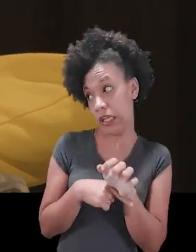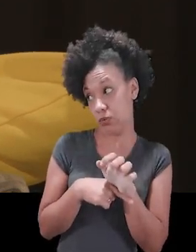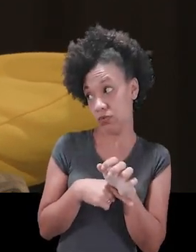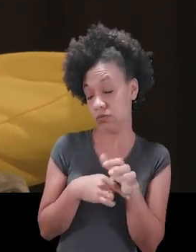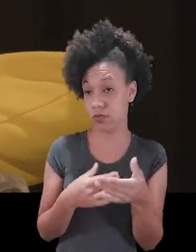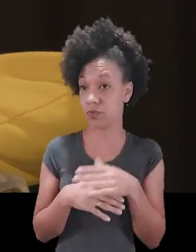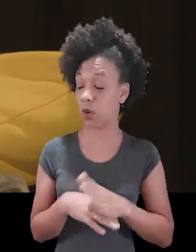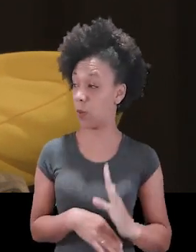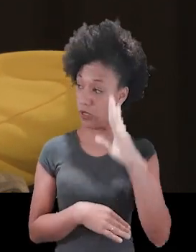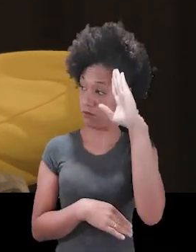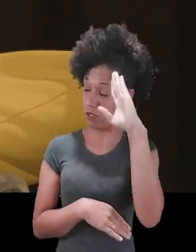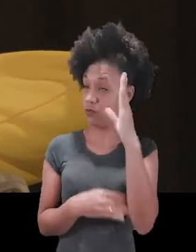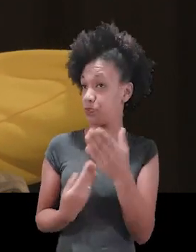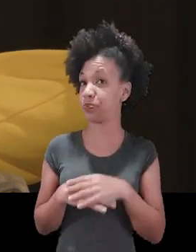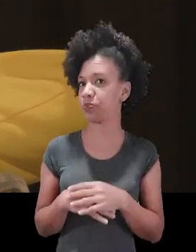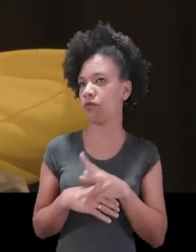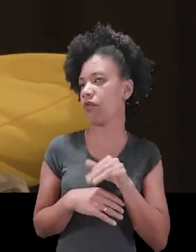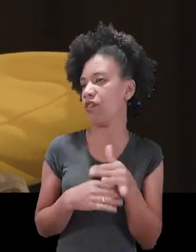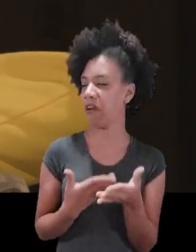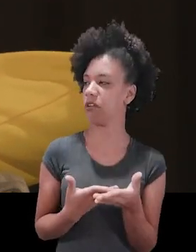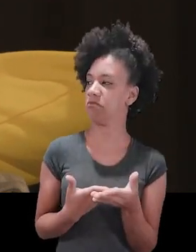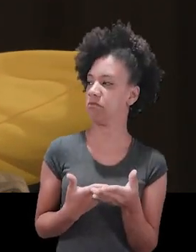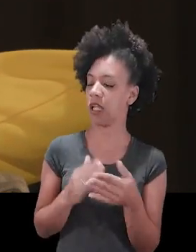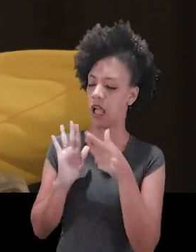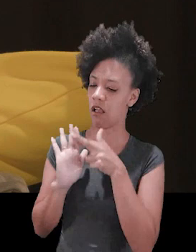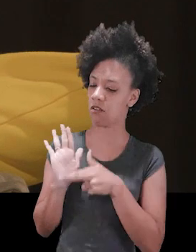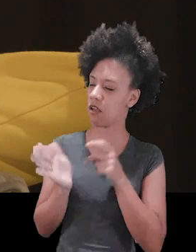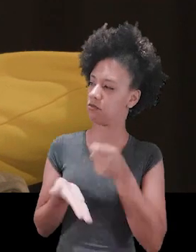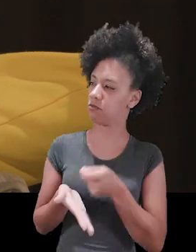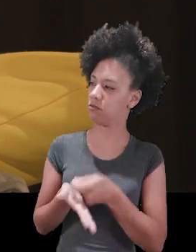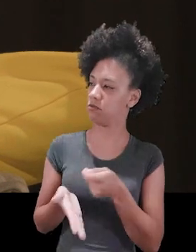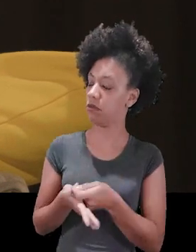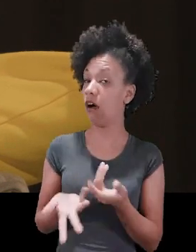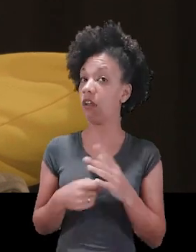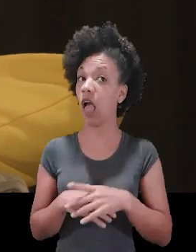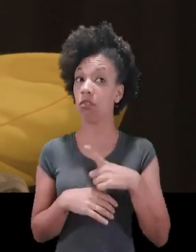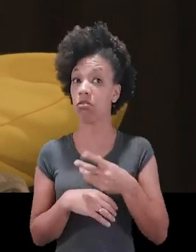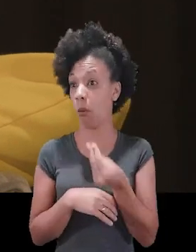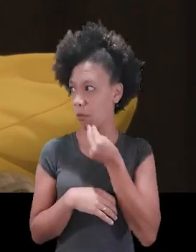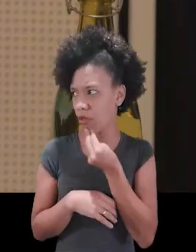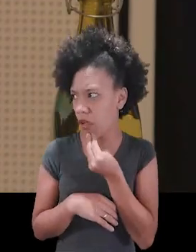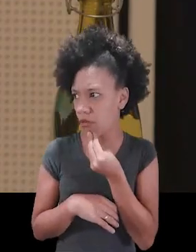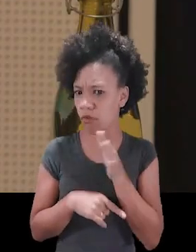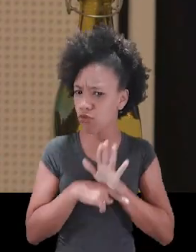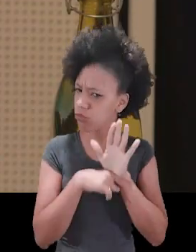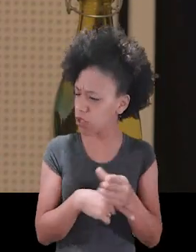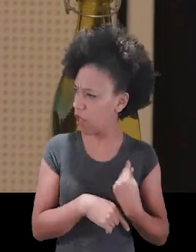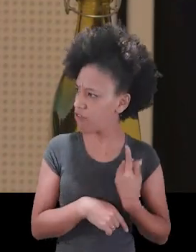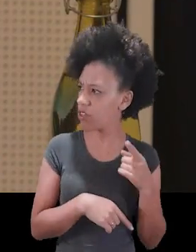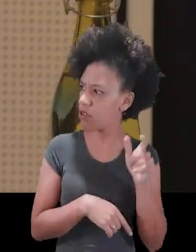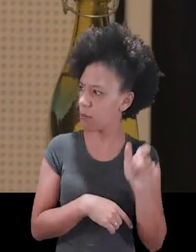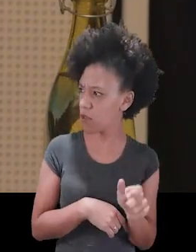ou seja o exército ele vai dar as regras e acaba beneficiando também acabar acaba melhorando